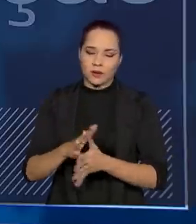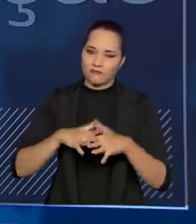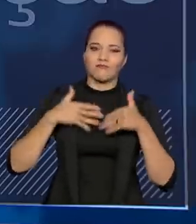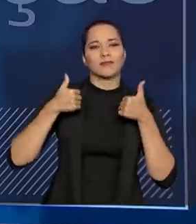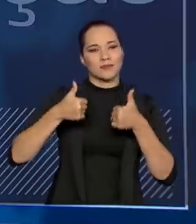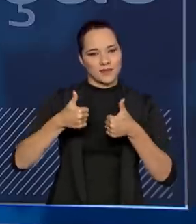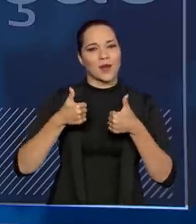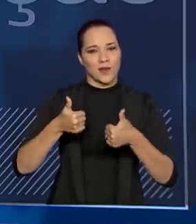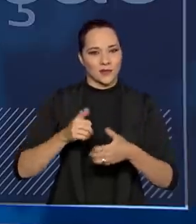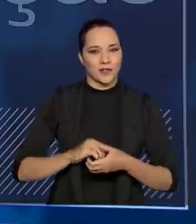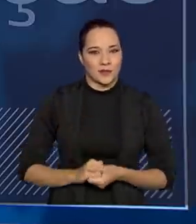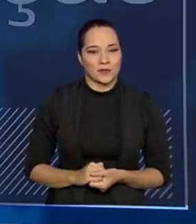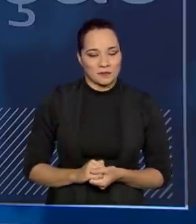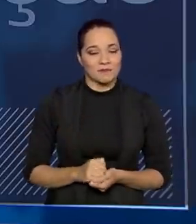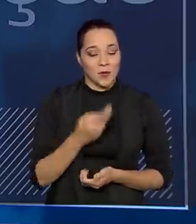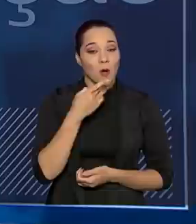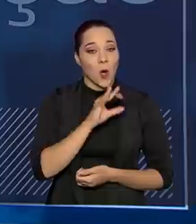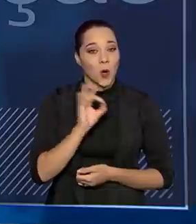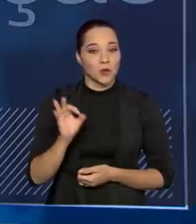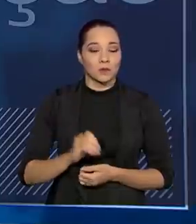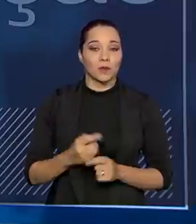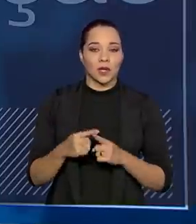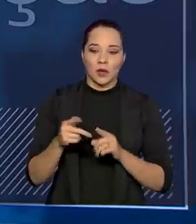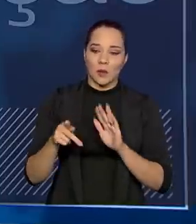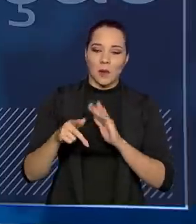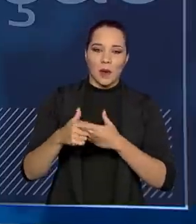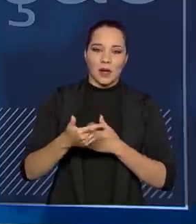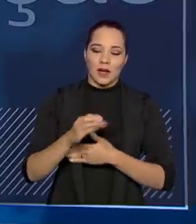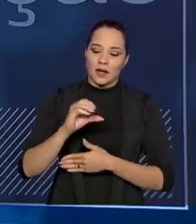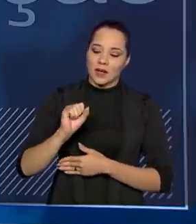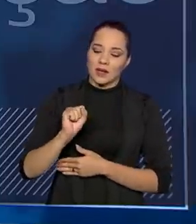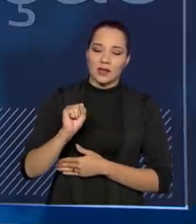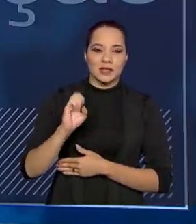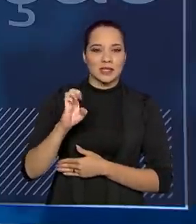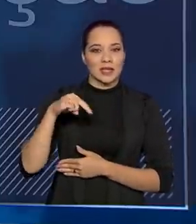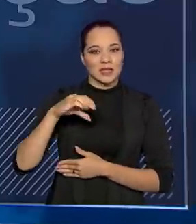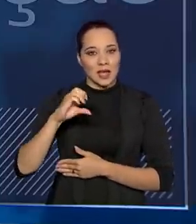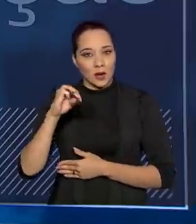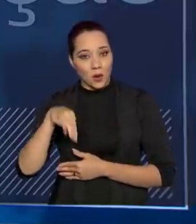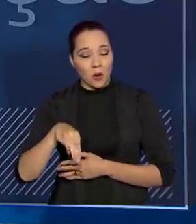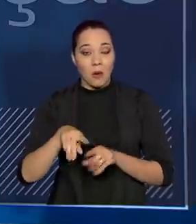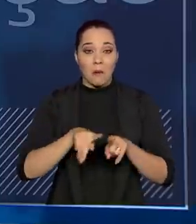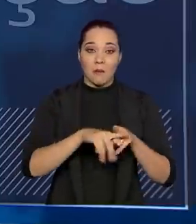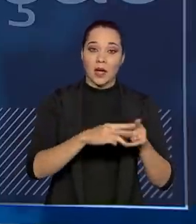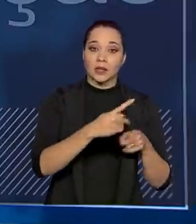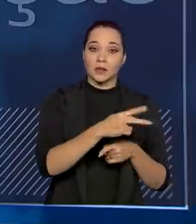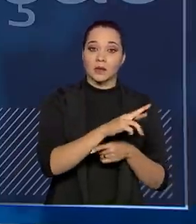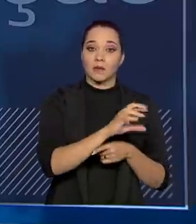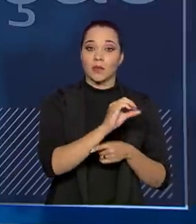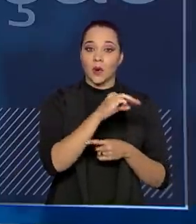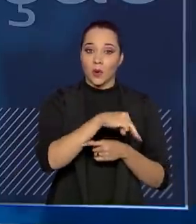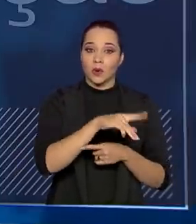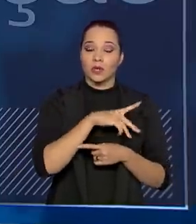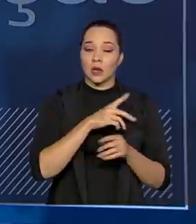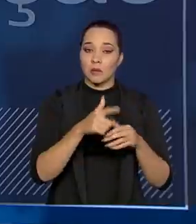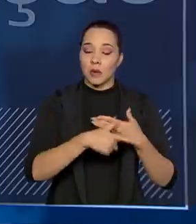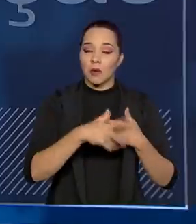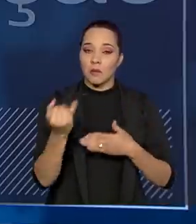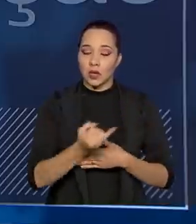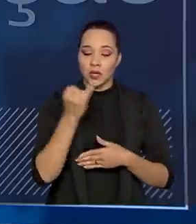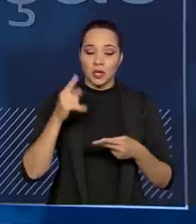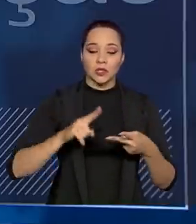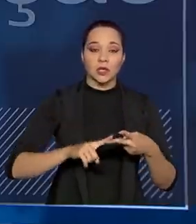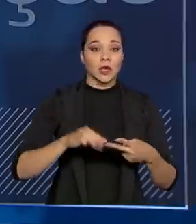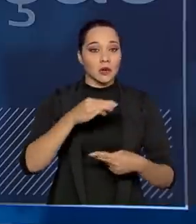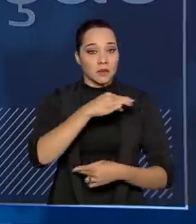positiva, né? Porque você tem, obviamente, o papel da Senacom, mas os PROCONs têm um papel muito importante, o Ministério Público tem um papel muito